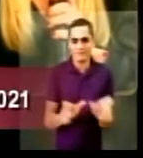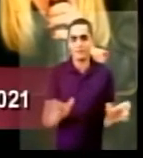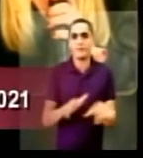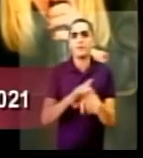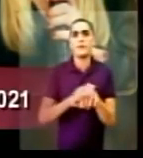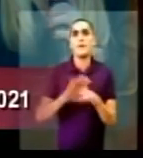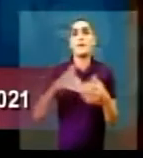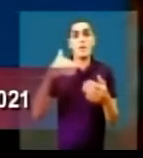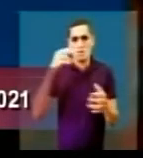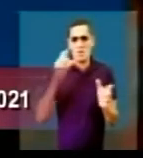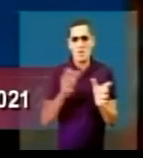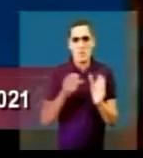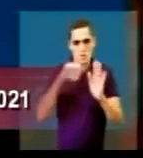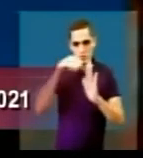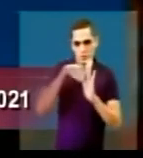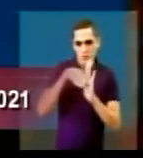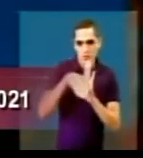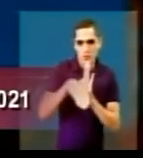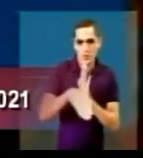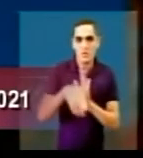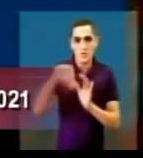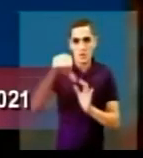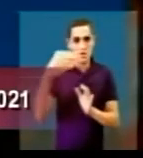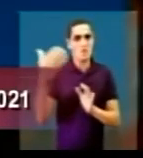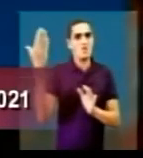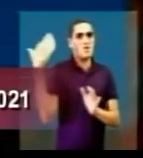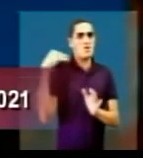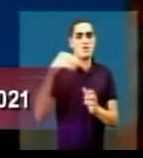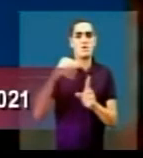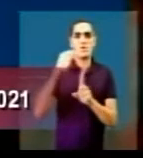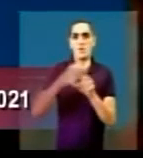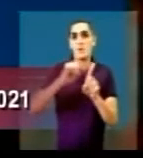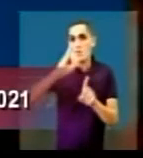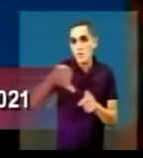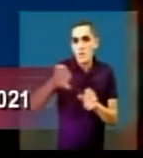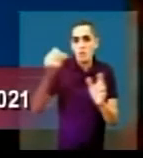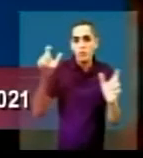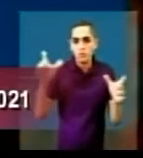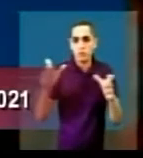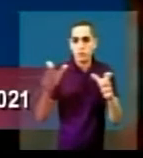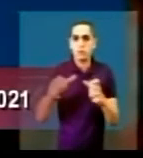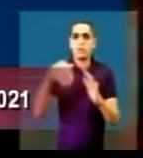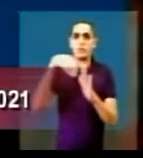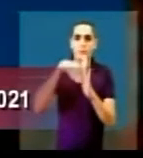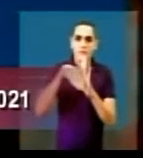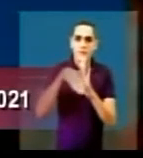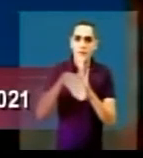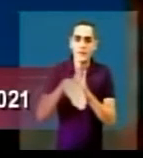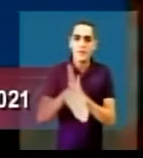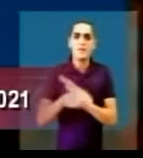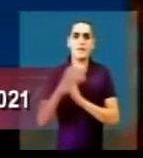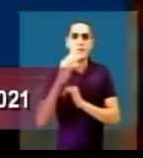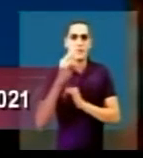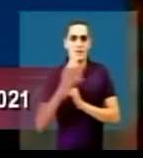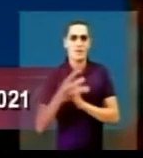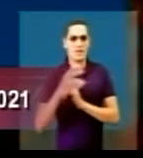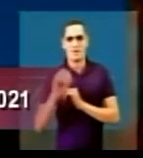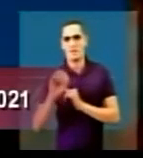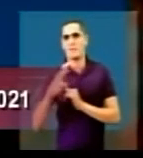queda tem sido bastante acentuada, caindo de 301 casos para 144 na data